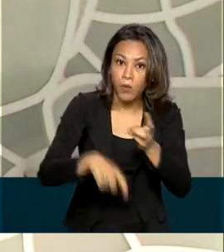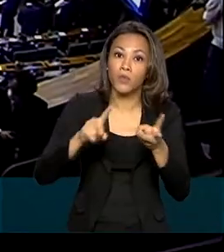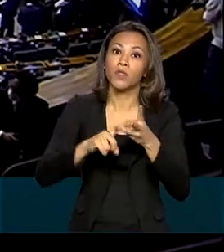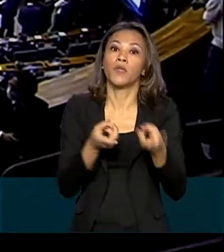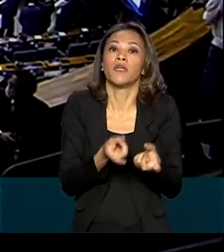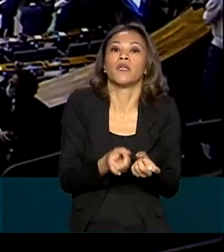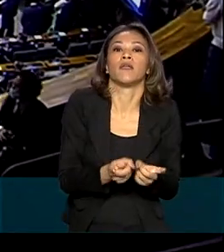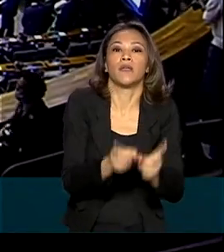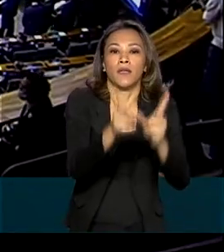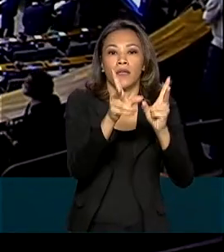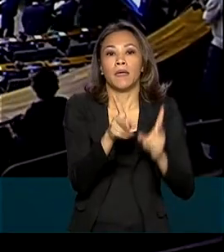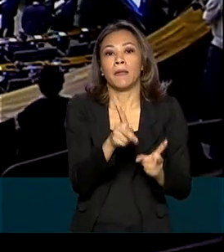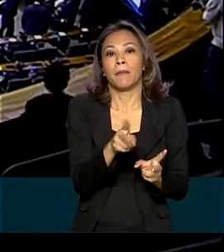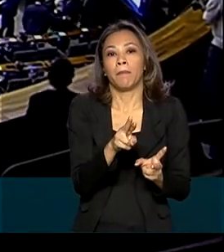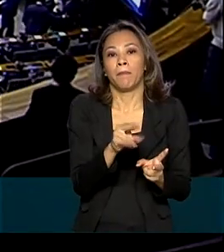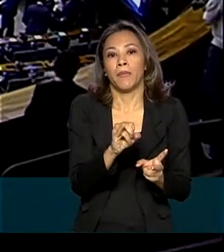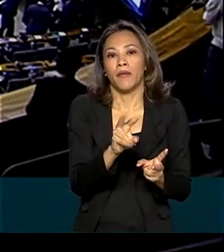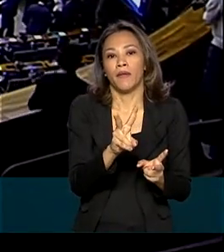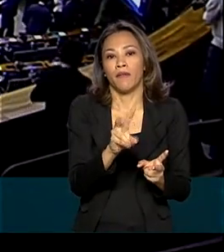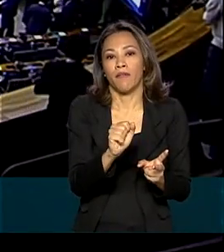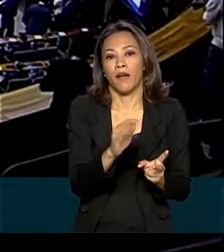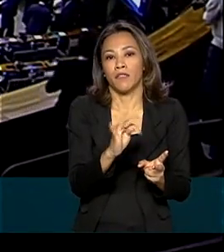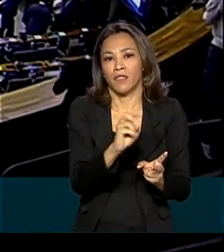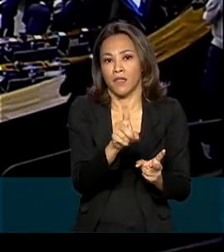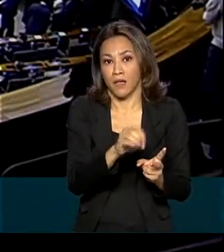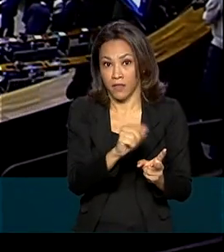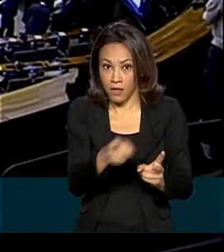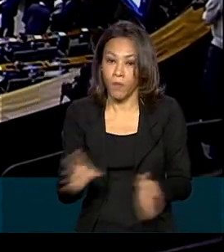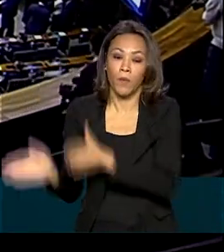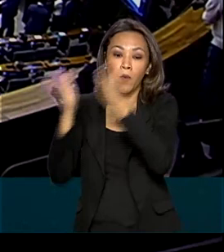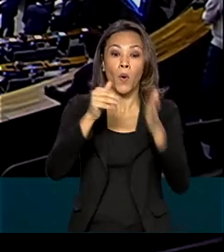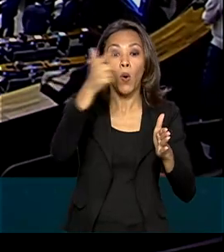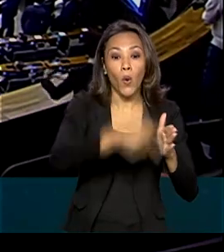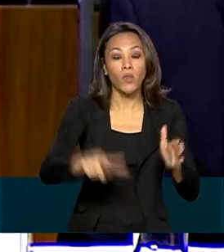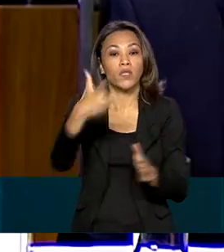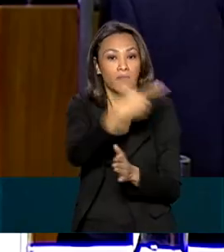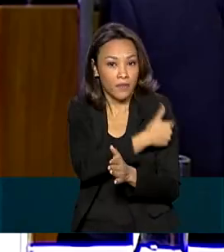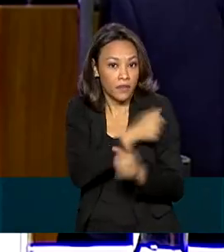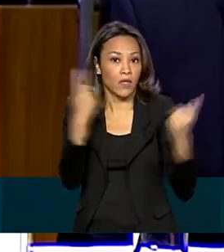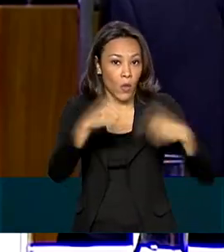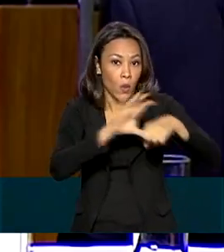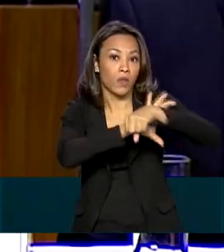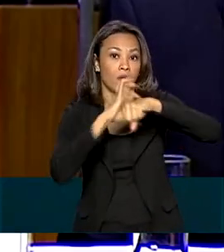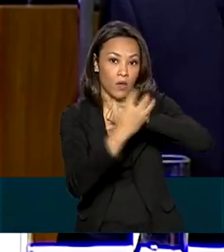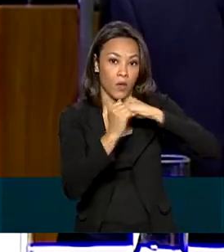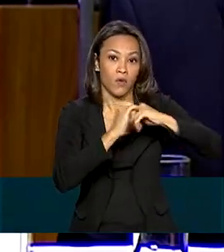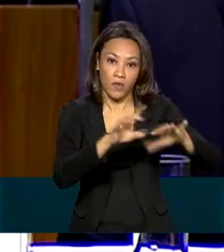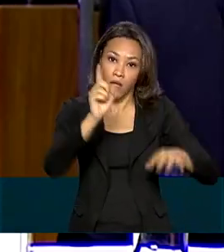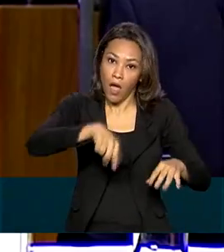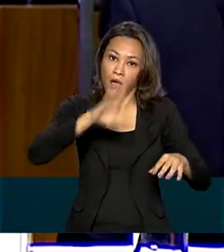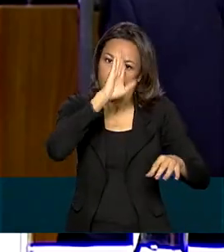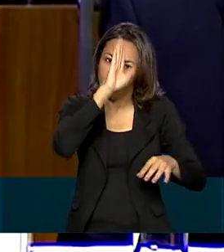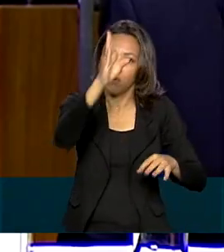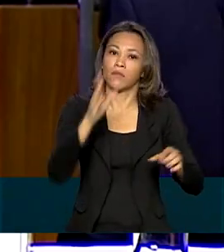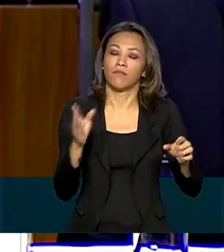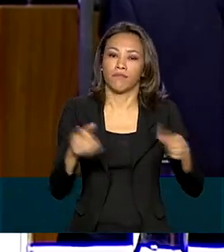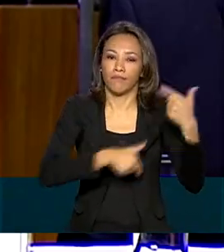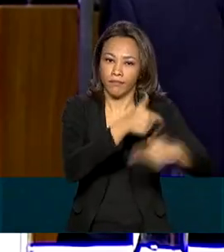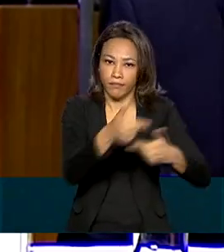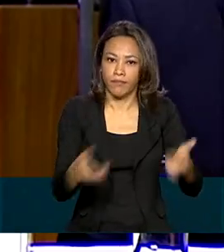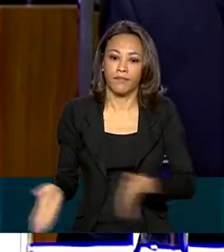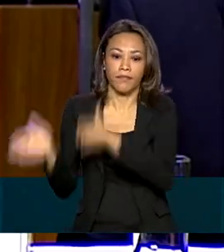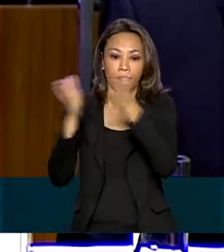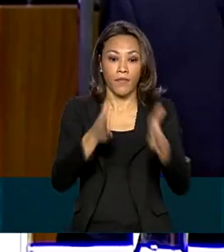privatizações a vacinação contra a covid-19 também é prioridade do governo federal se